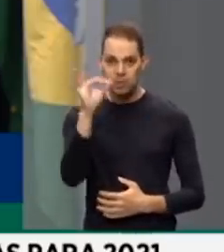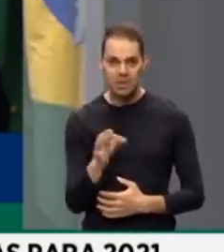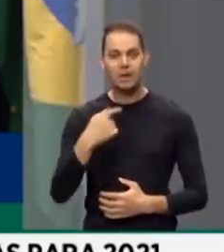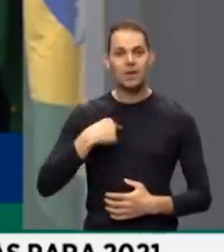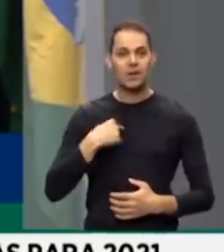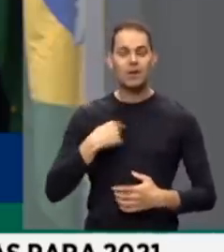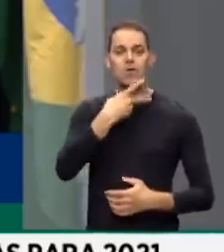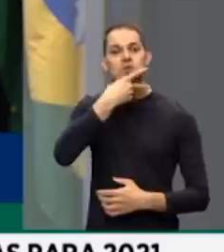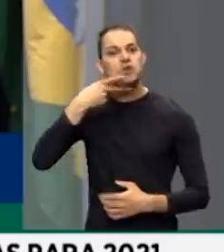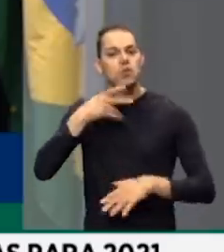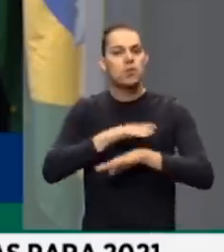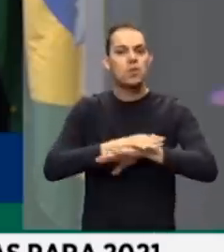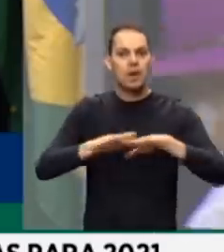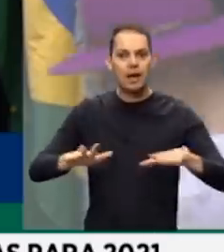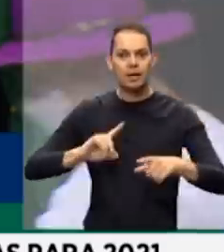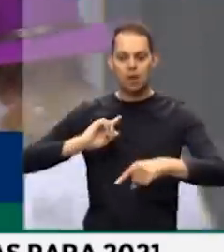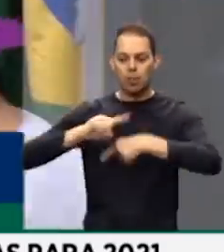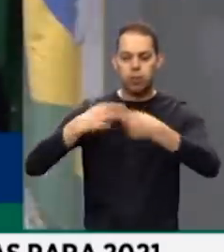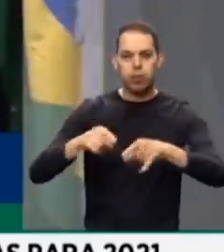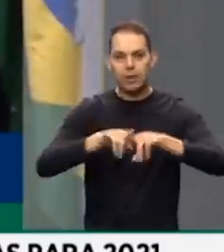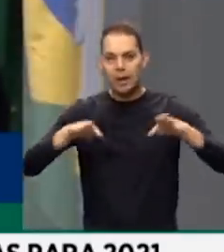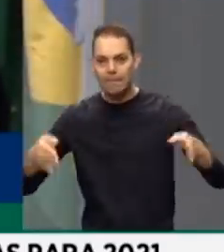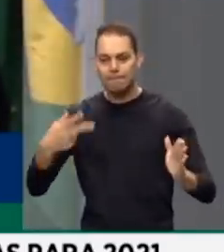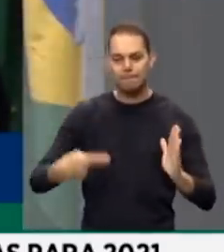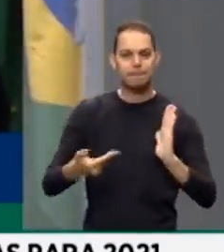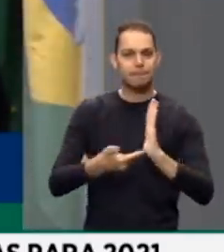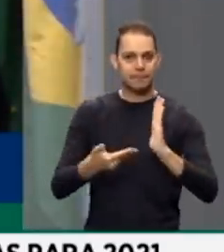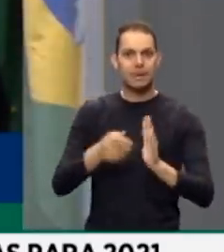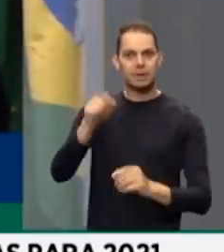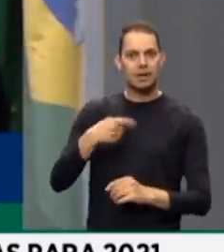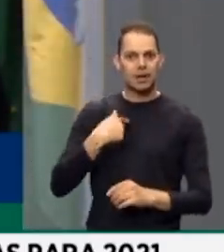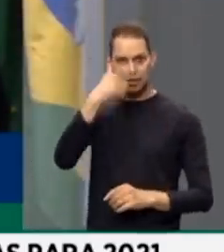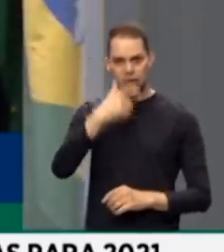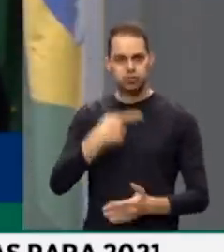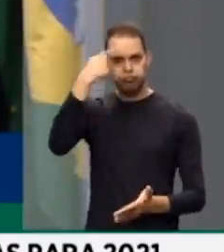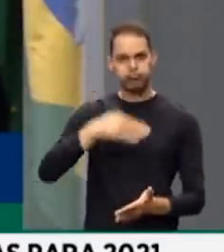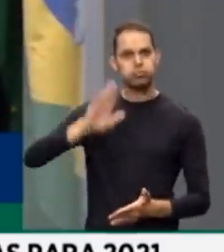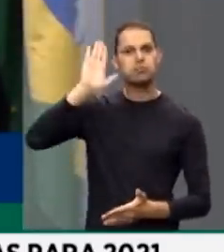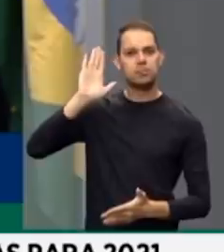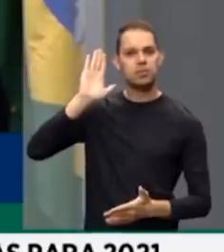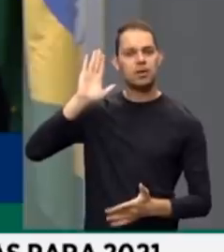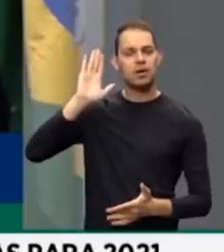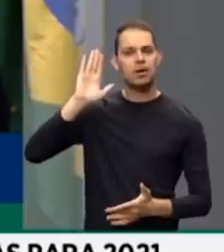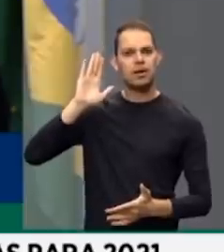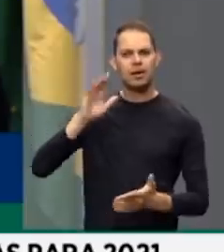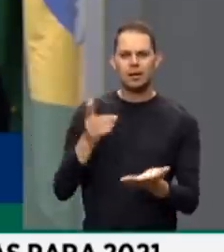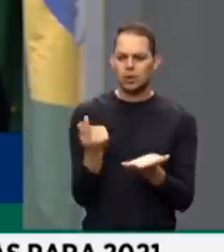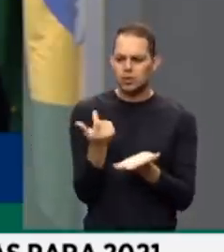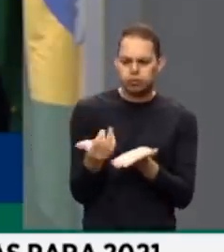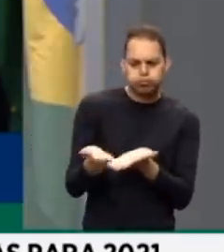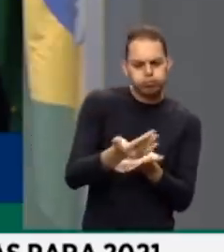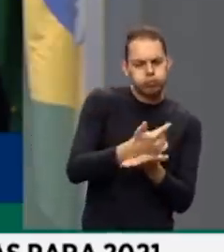mesa diretora da Câmara dos Deputados. Isso aqui não existe. A receita com a qual o governo